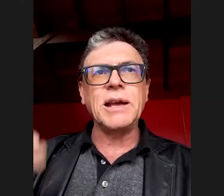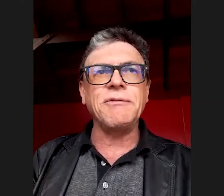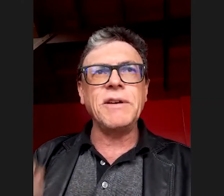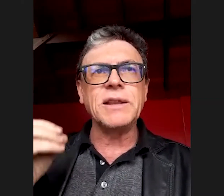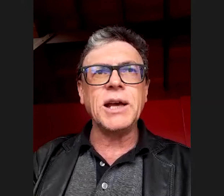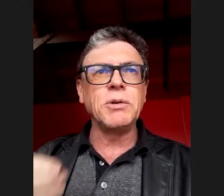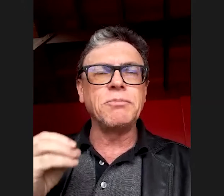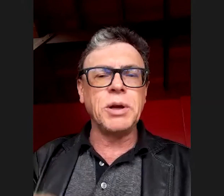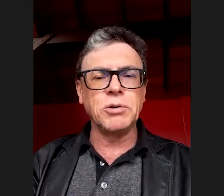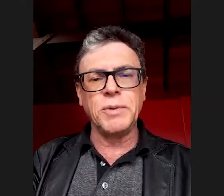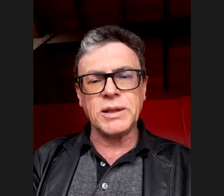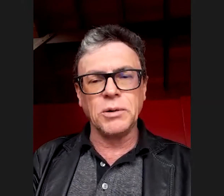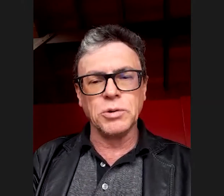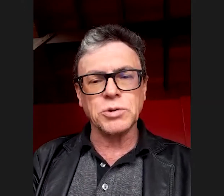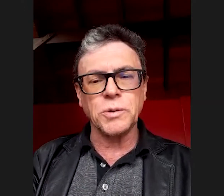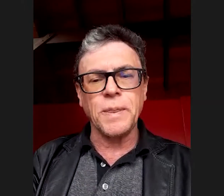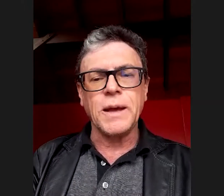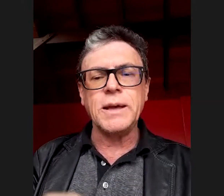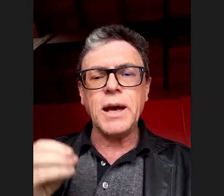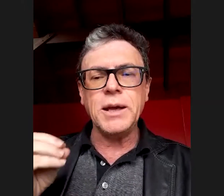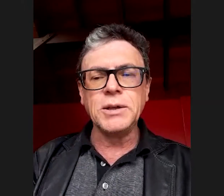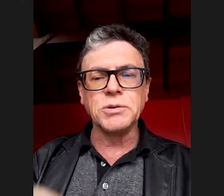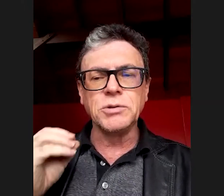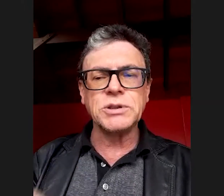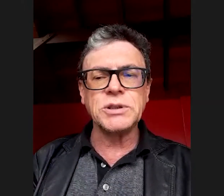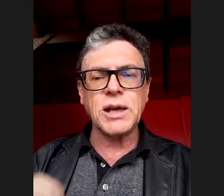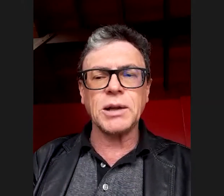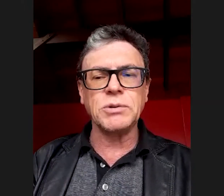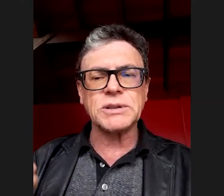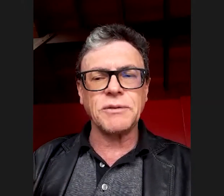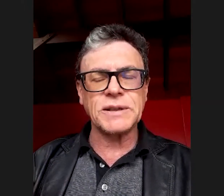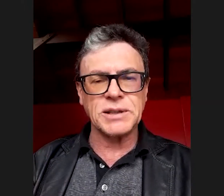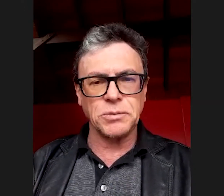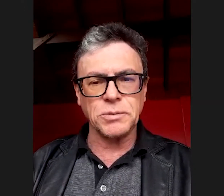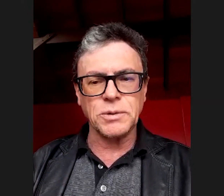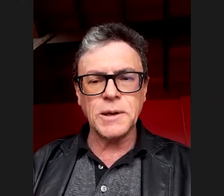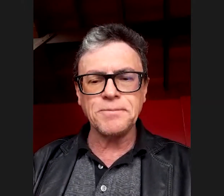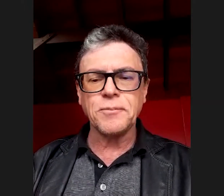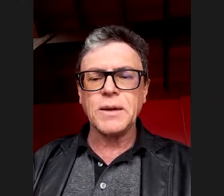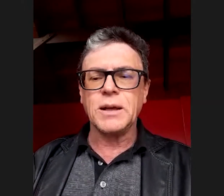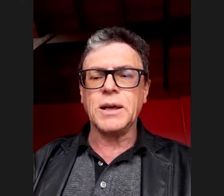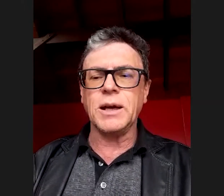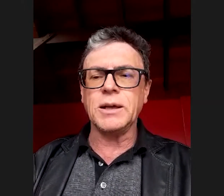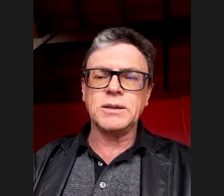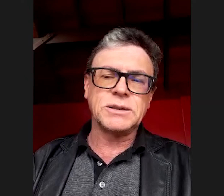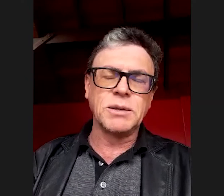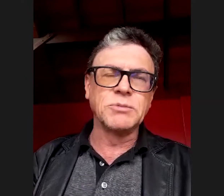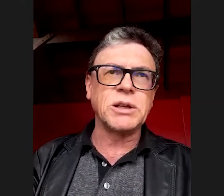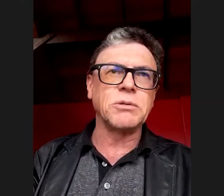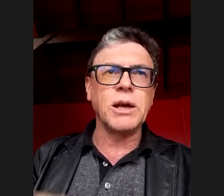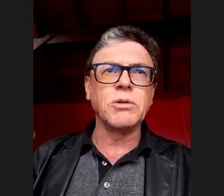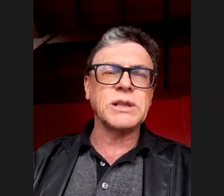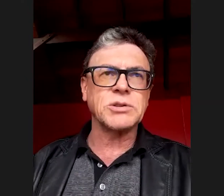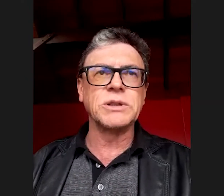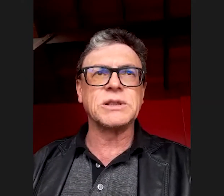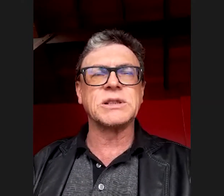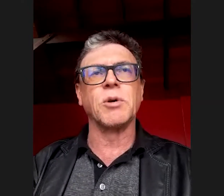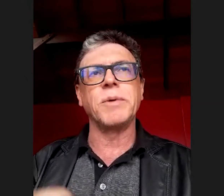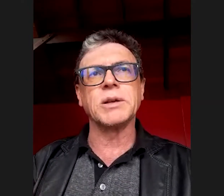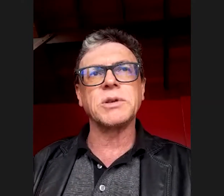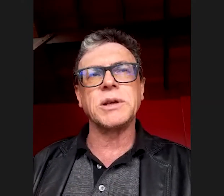para defender o emprego do metalúrgico. E é isso que o sindicato está fazendo, né? Estamos tendo